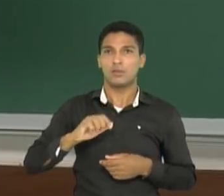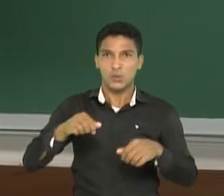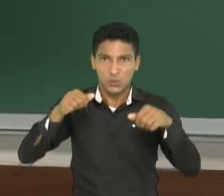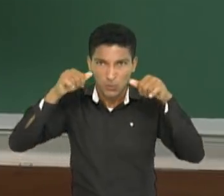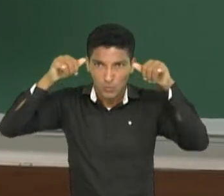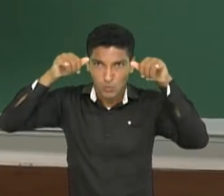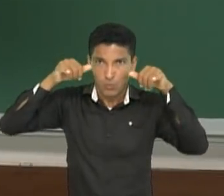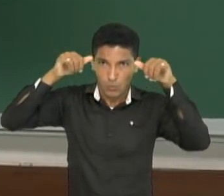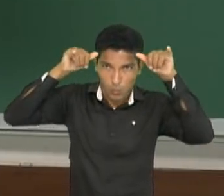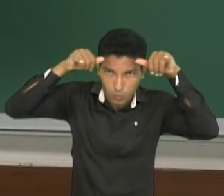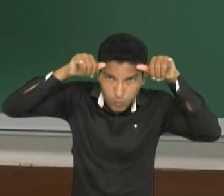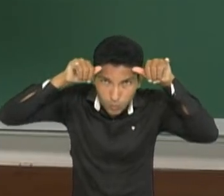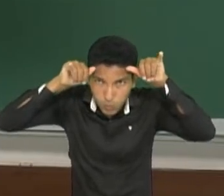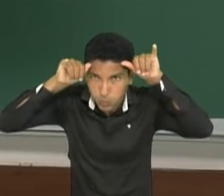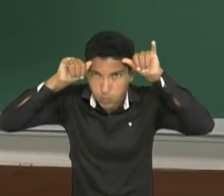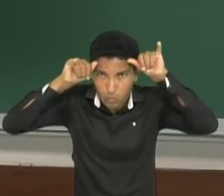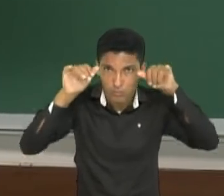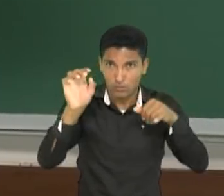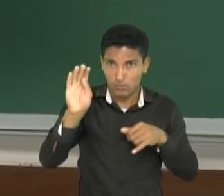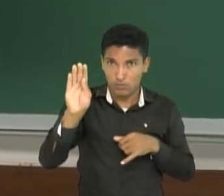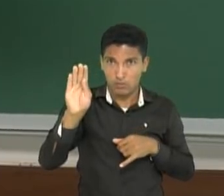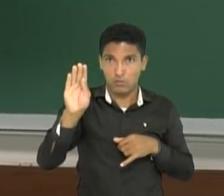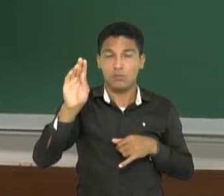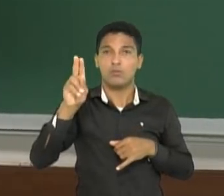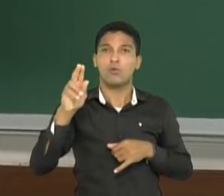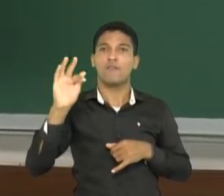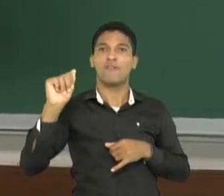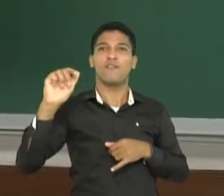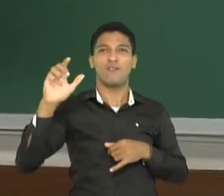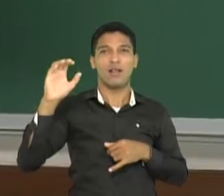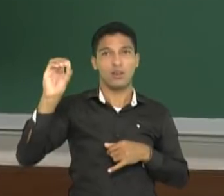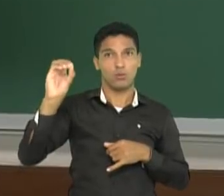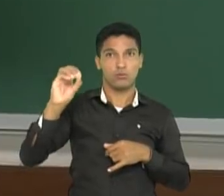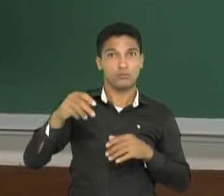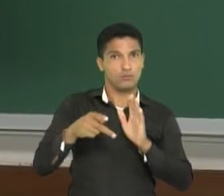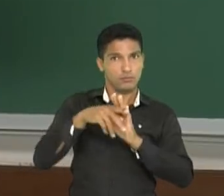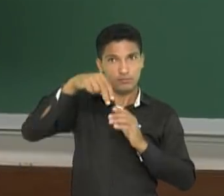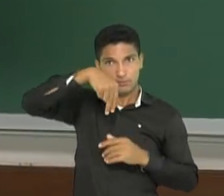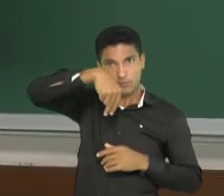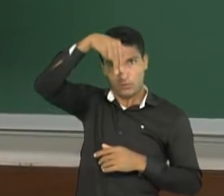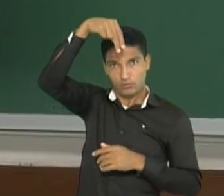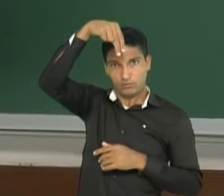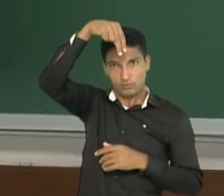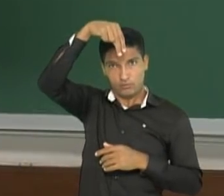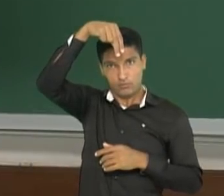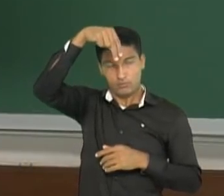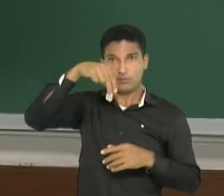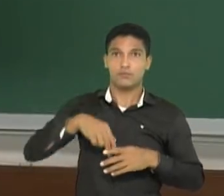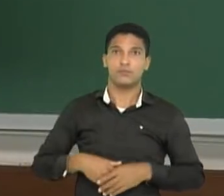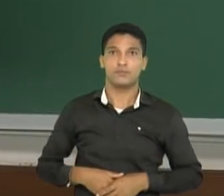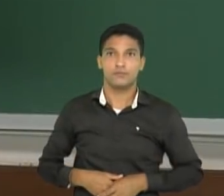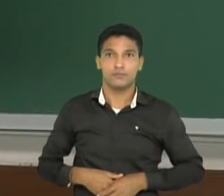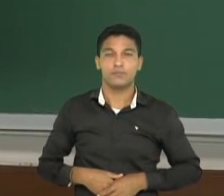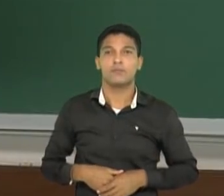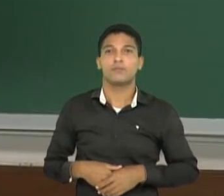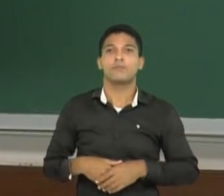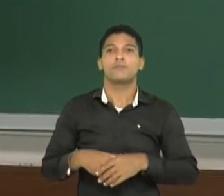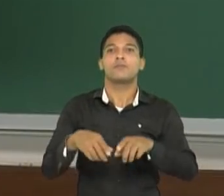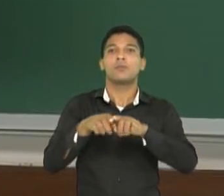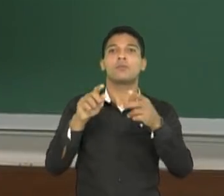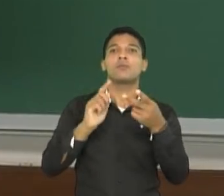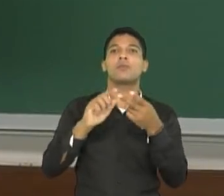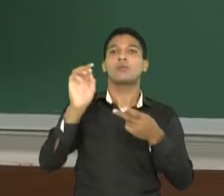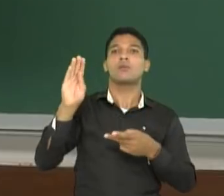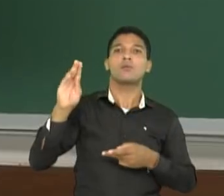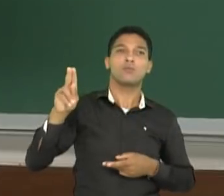áreas, principalmente lá na ilha de Marajó, na região norte, tá? E no caso dos bubalinos, é o maior